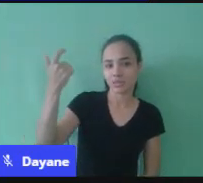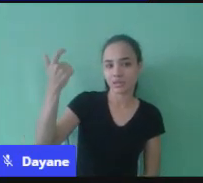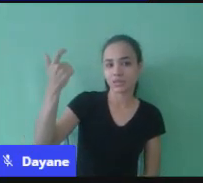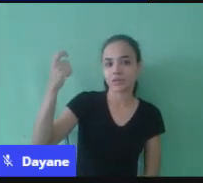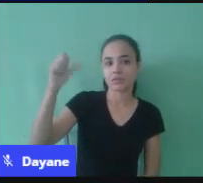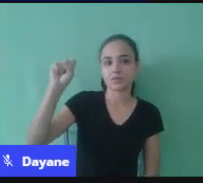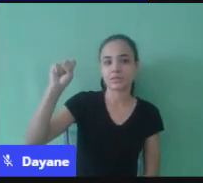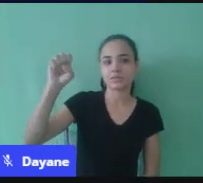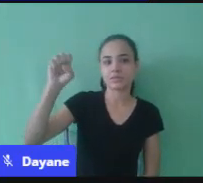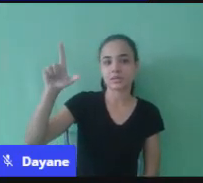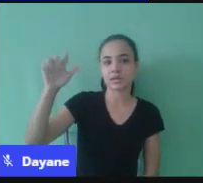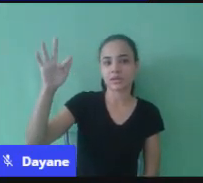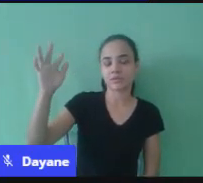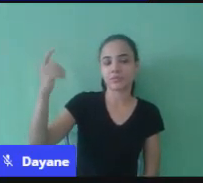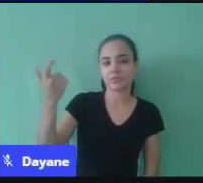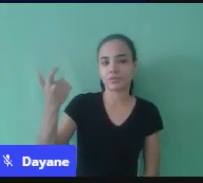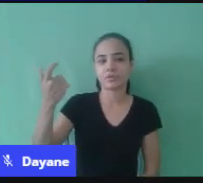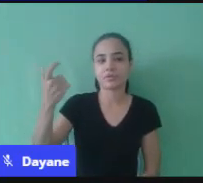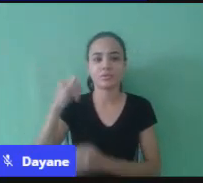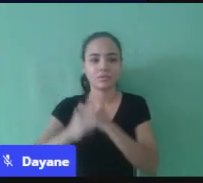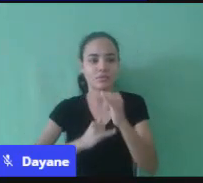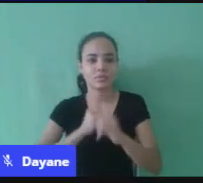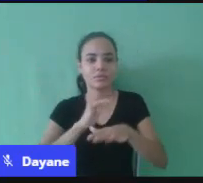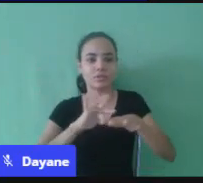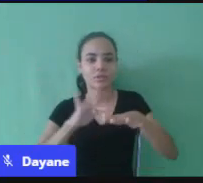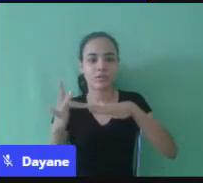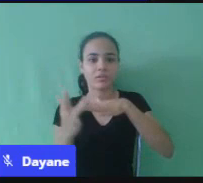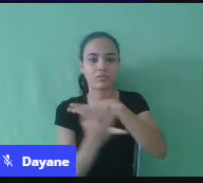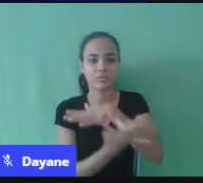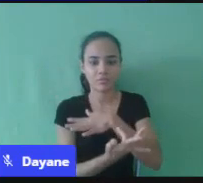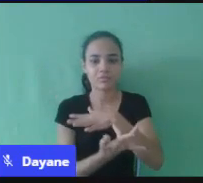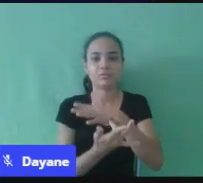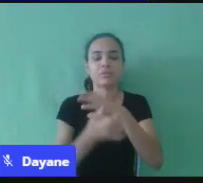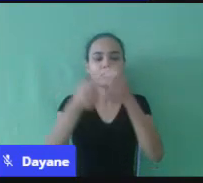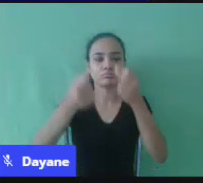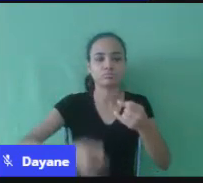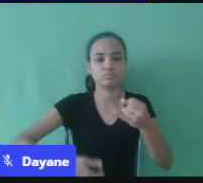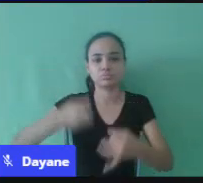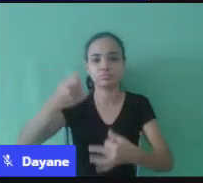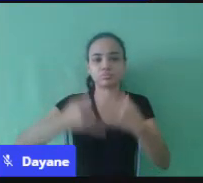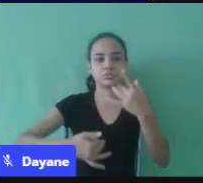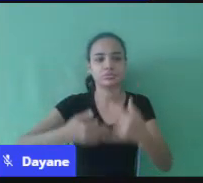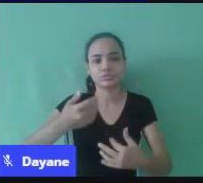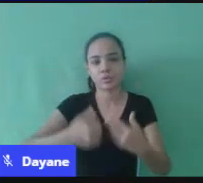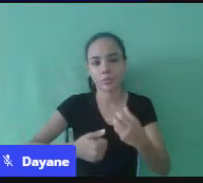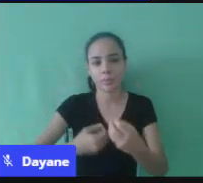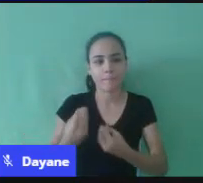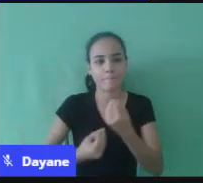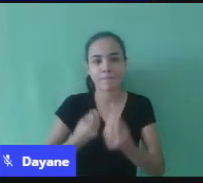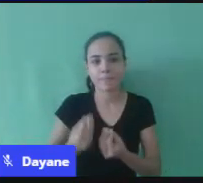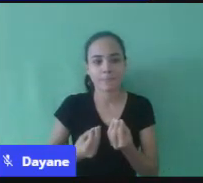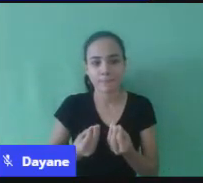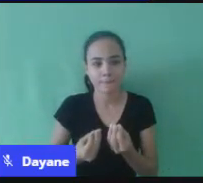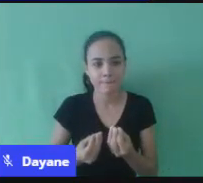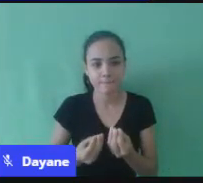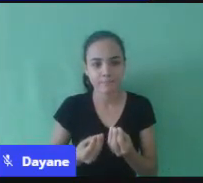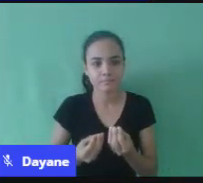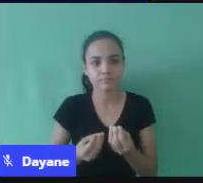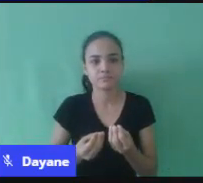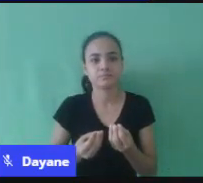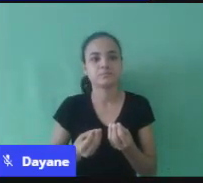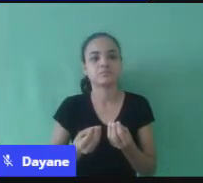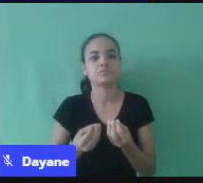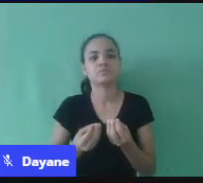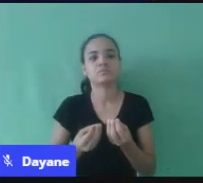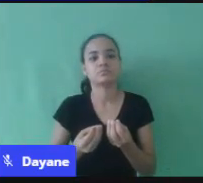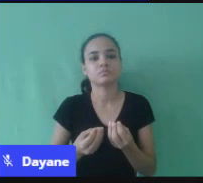redes sociais, há construção de histórias, há construção de narrativas, de identidades,